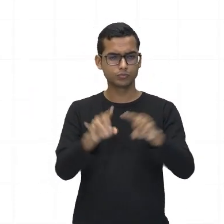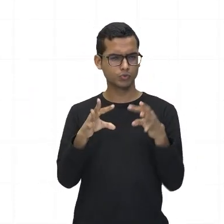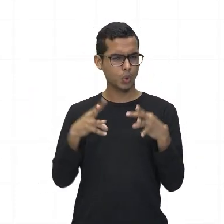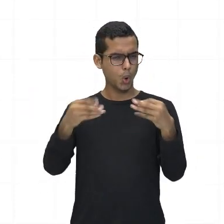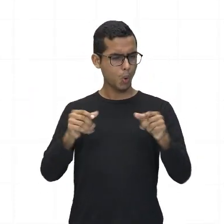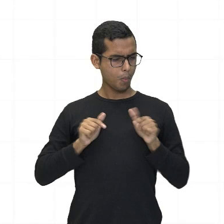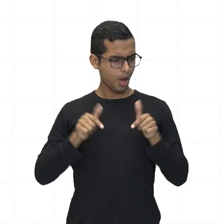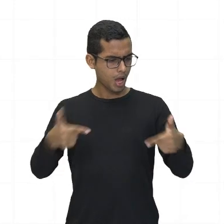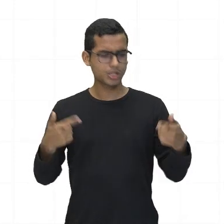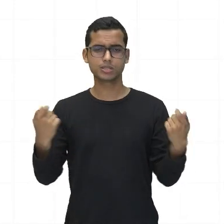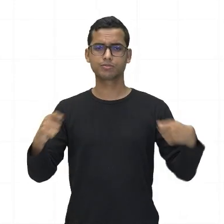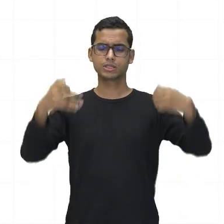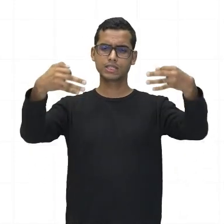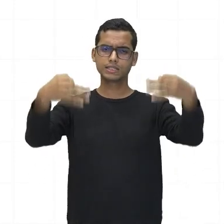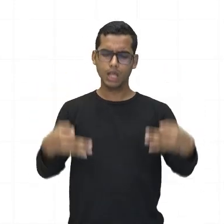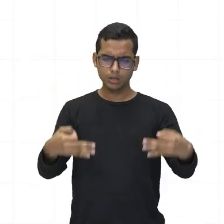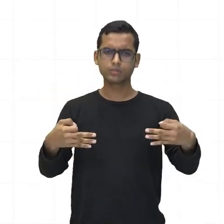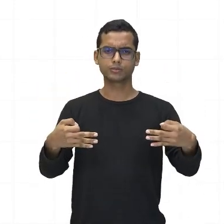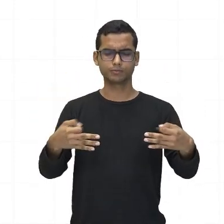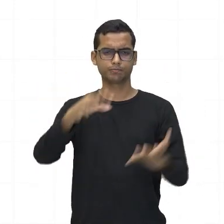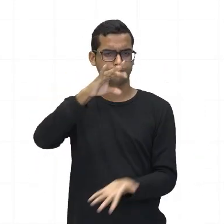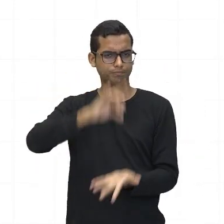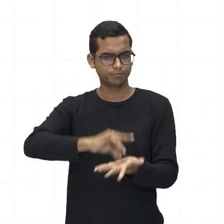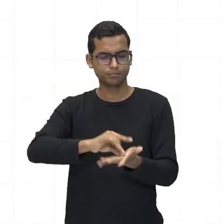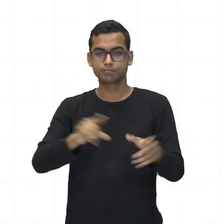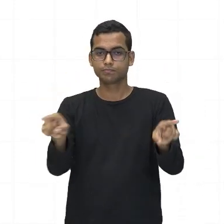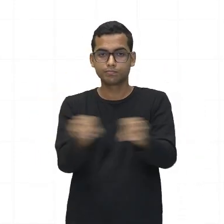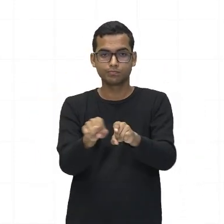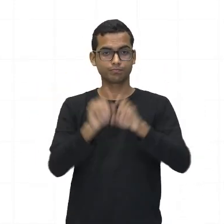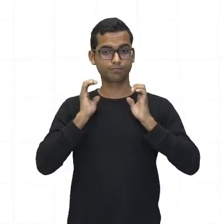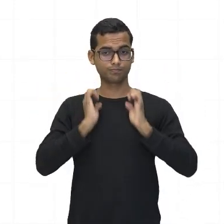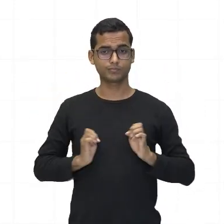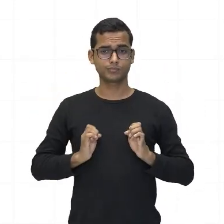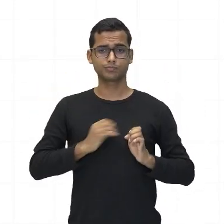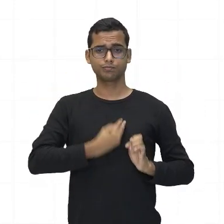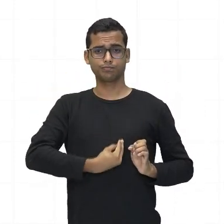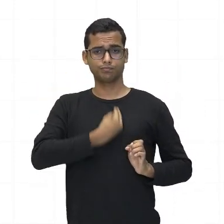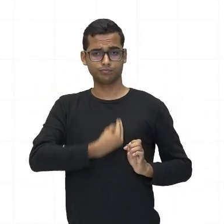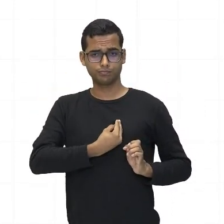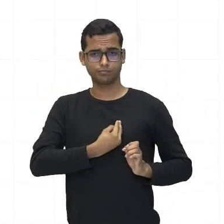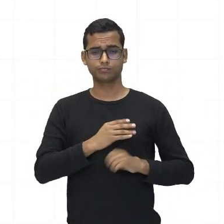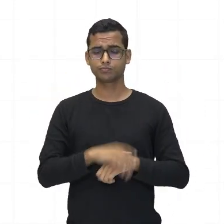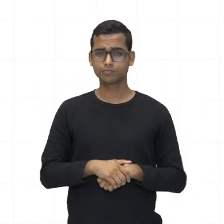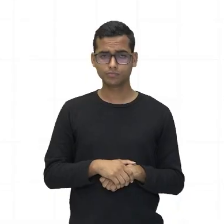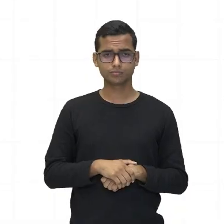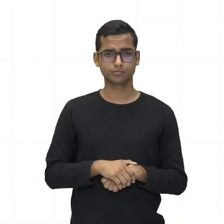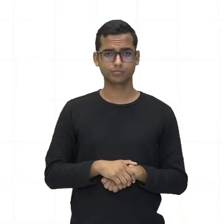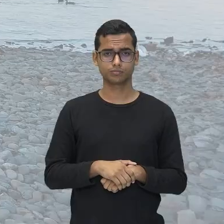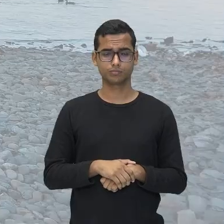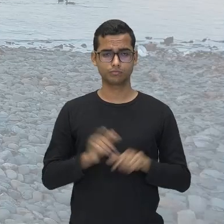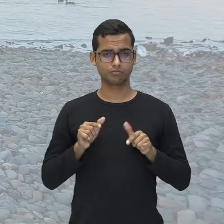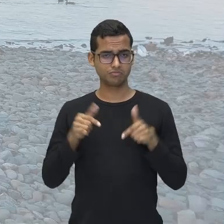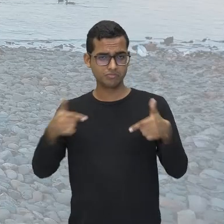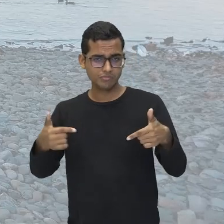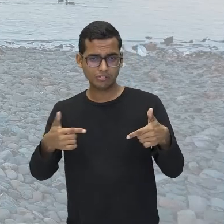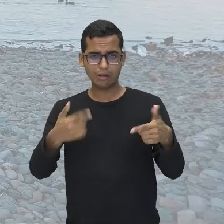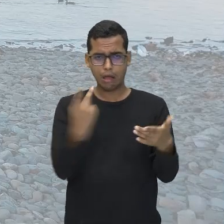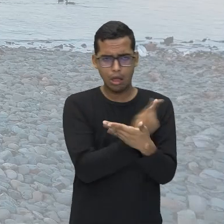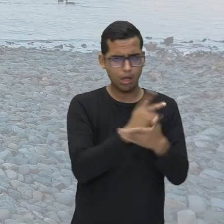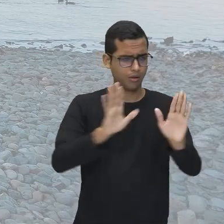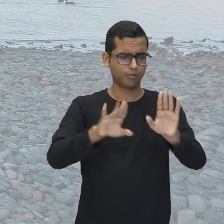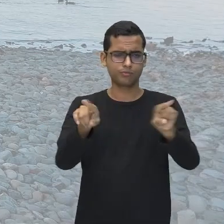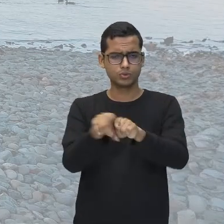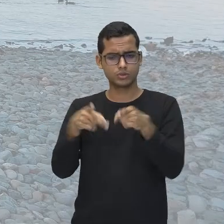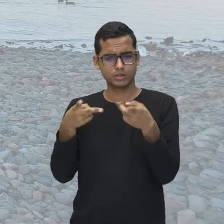ser correto. E ao mesmo tempo nos chama para uma ética de vida, né? Não fazer nada mal, mas fazer tudo o que é correto. E